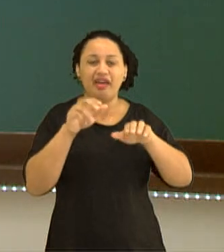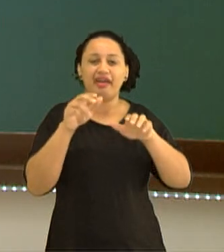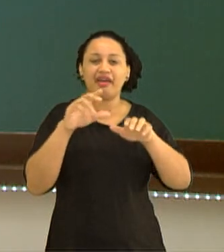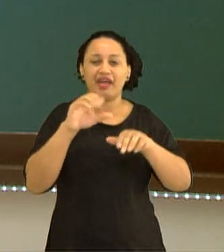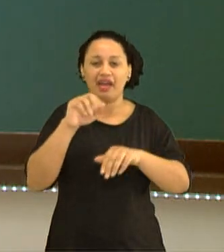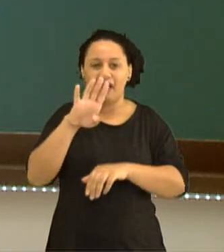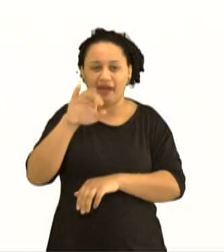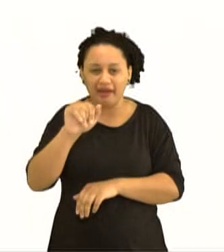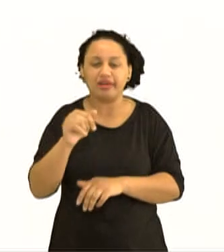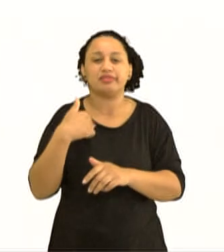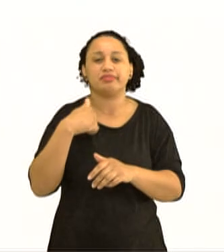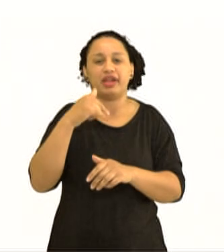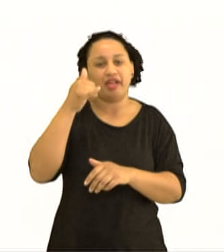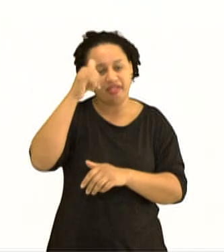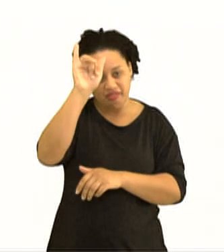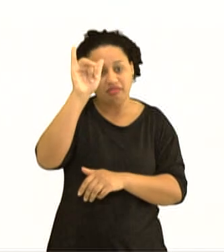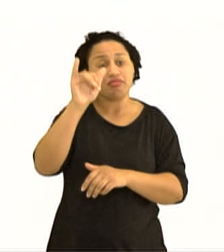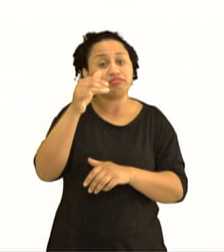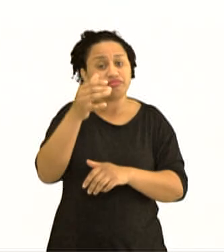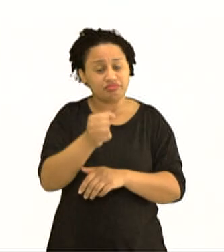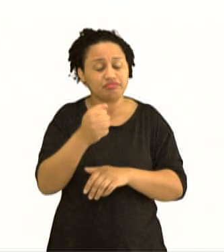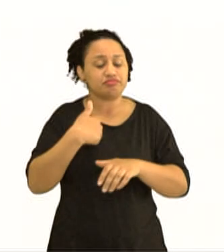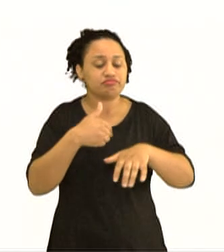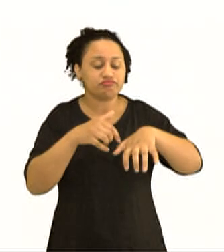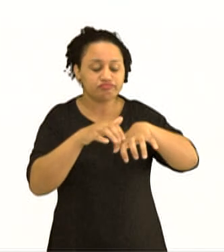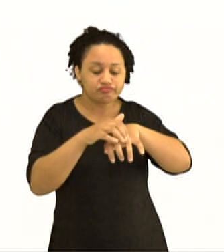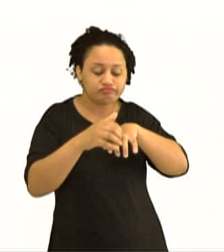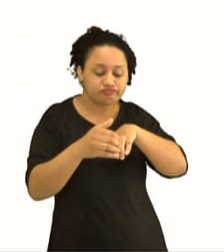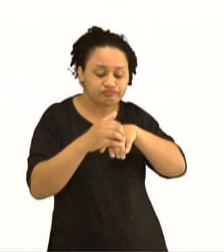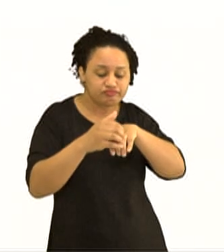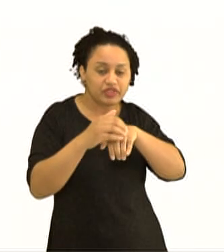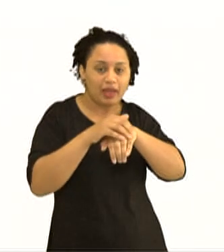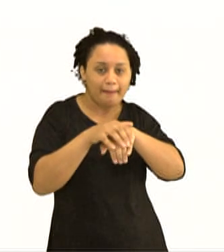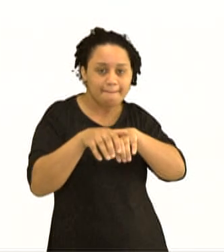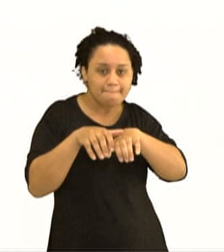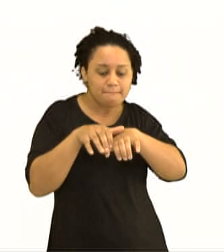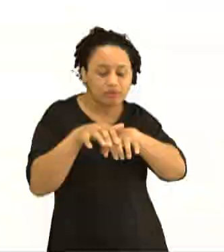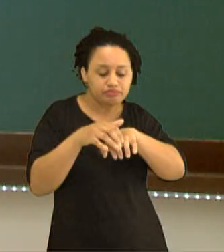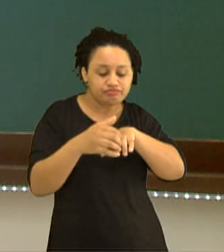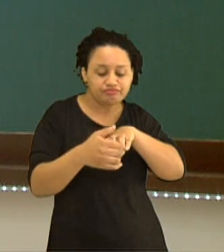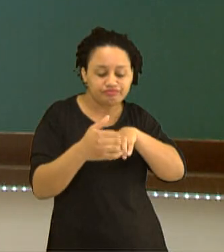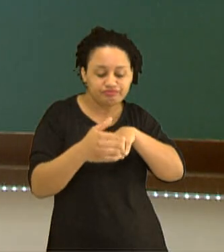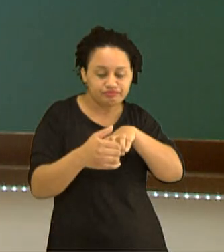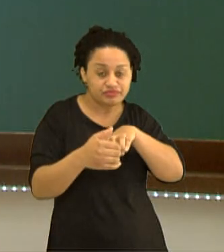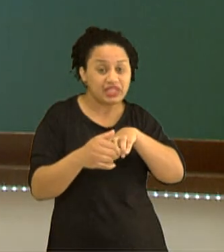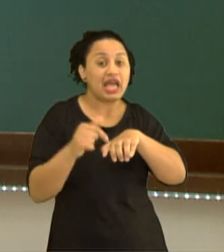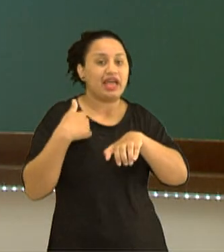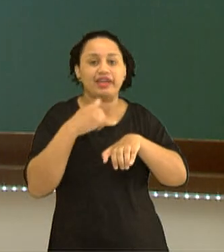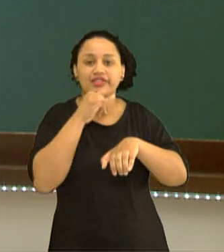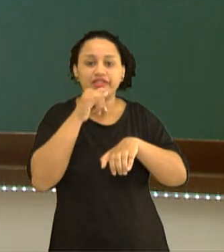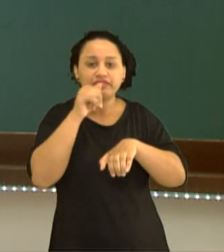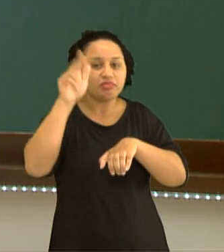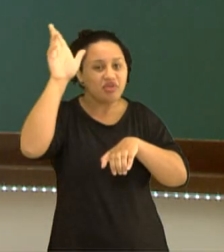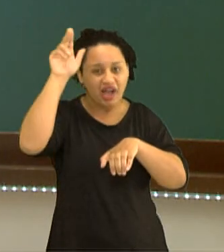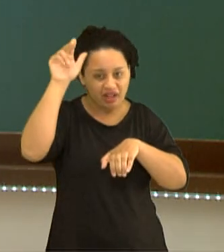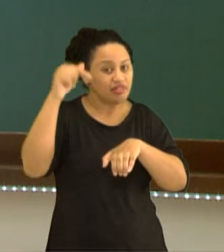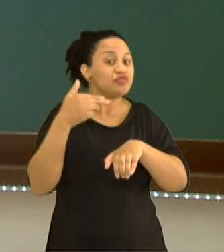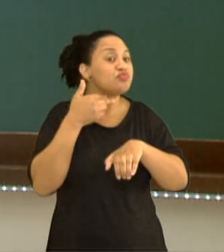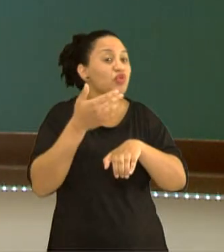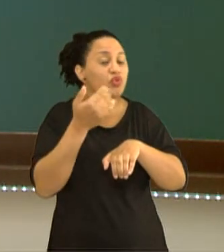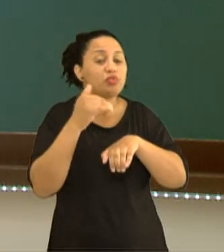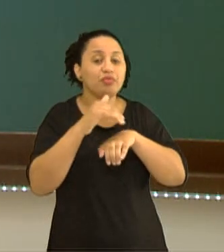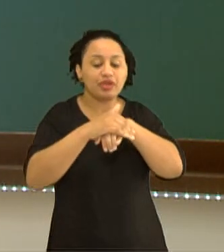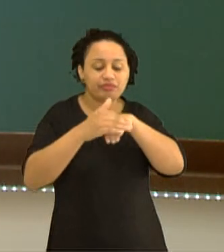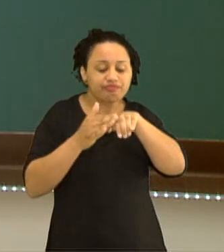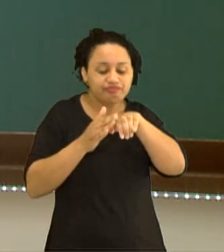temos uma imagem de uma alimentação dos judeus. Os judeus prezam muito essa questão da alimentação.